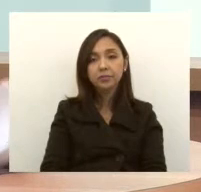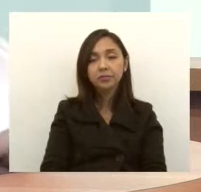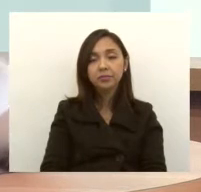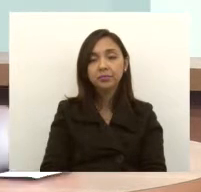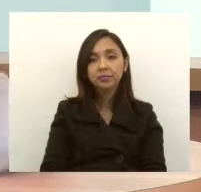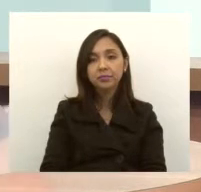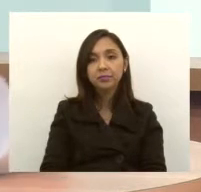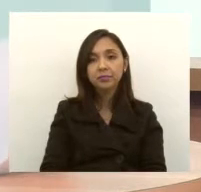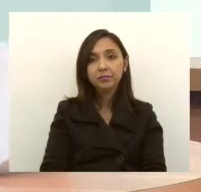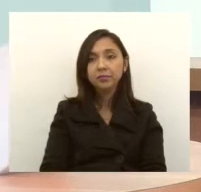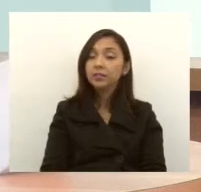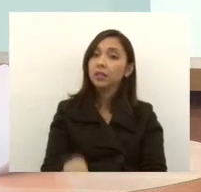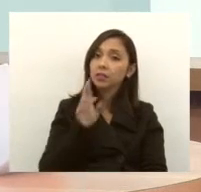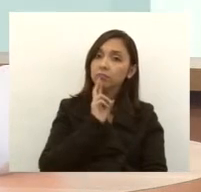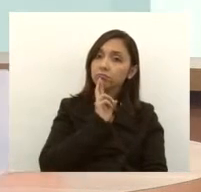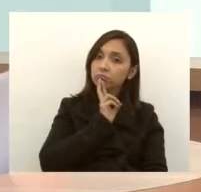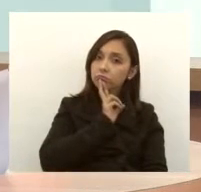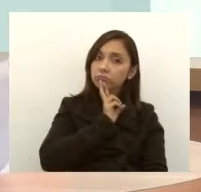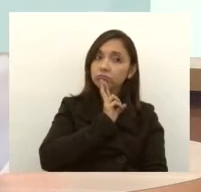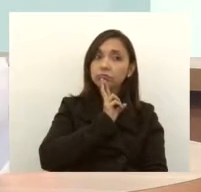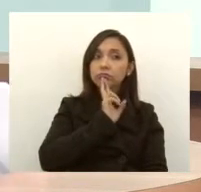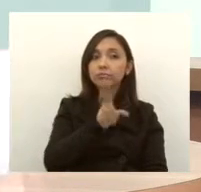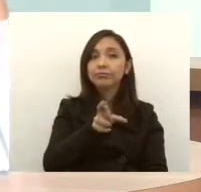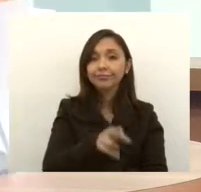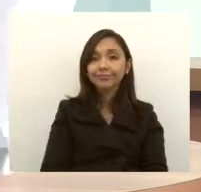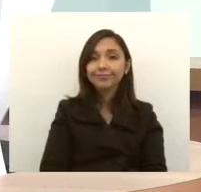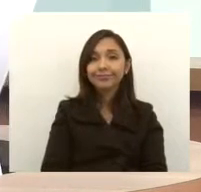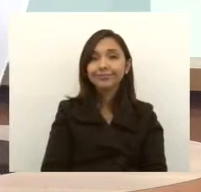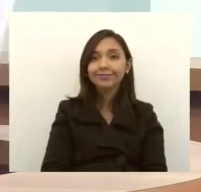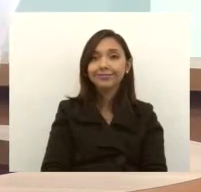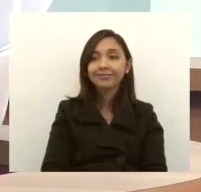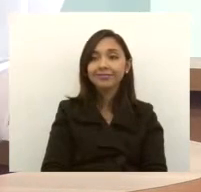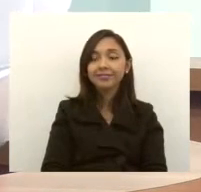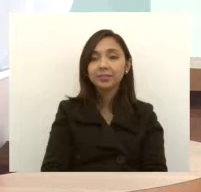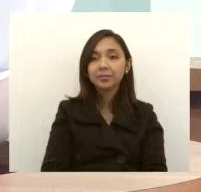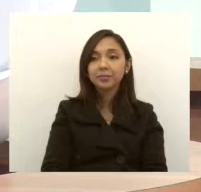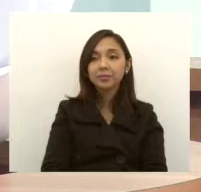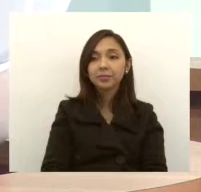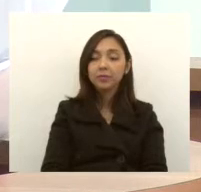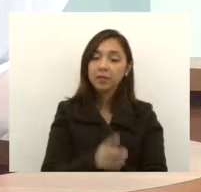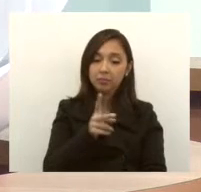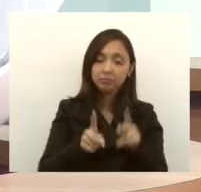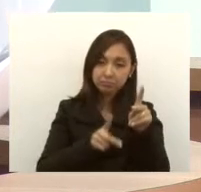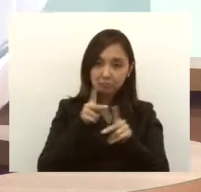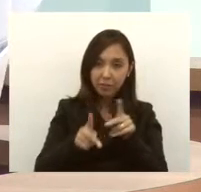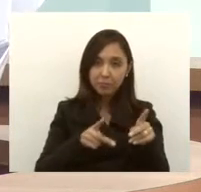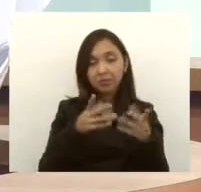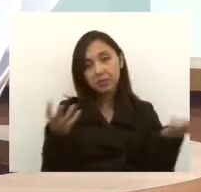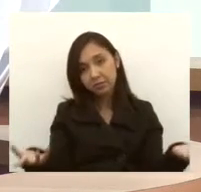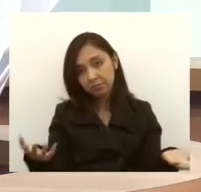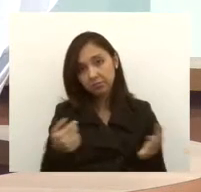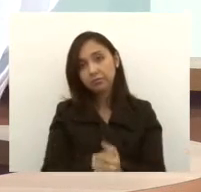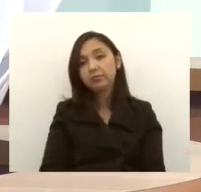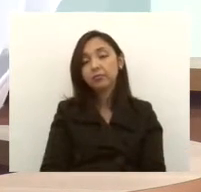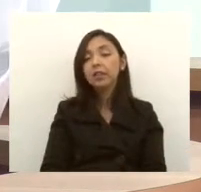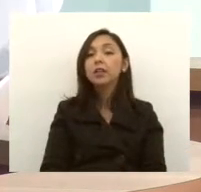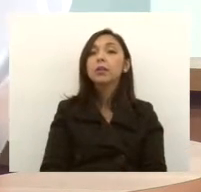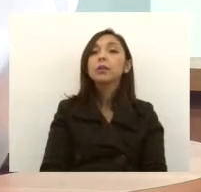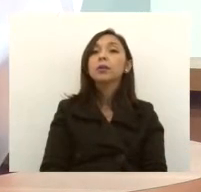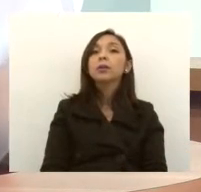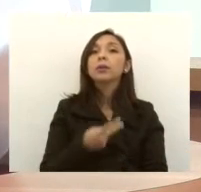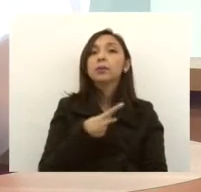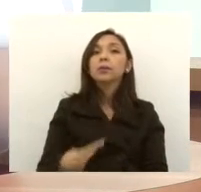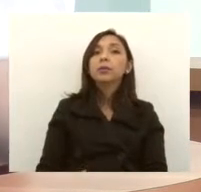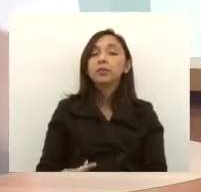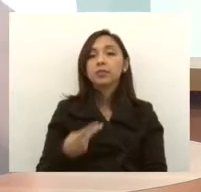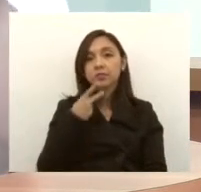Dá uma resposta mais convincente à nossa população. Então, senhor presidente,